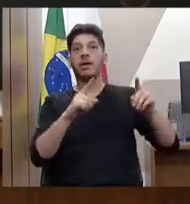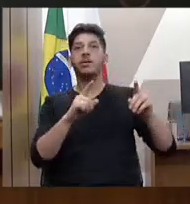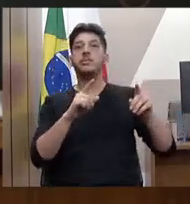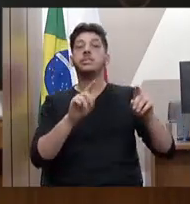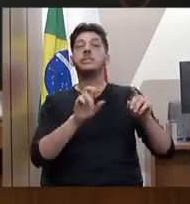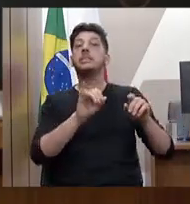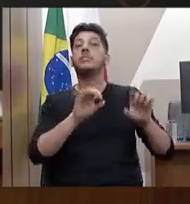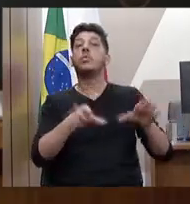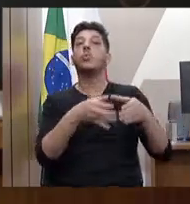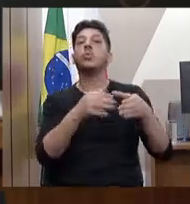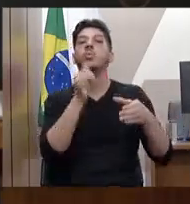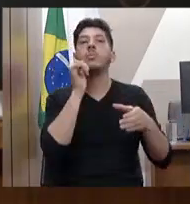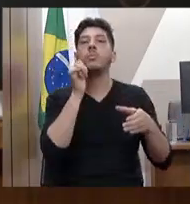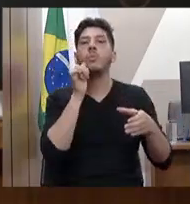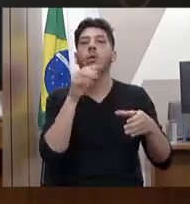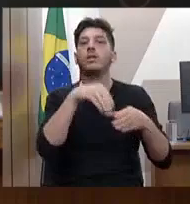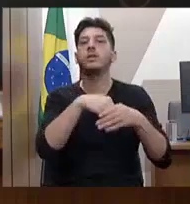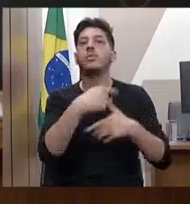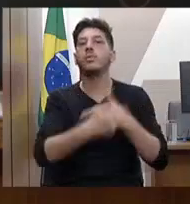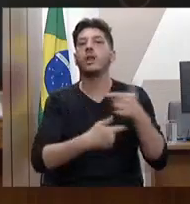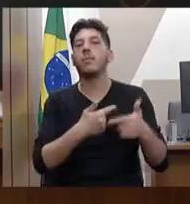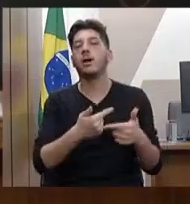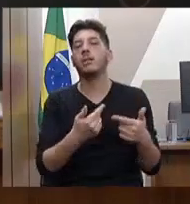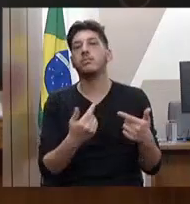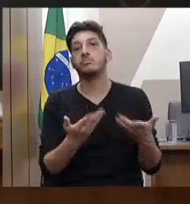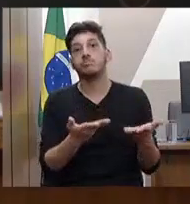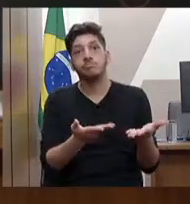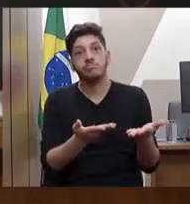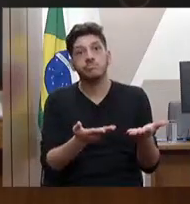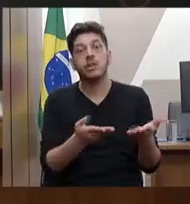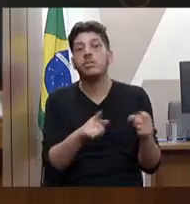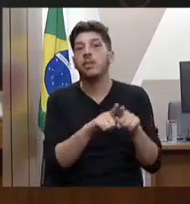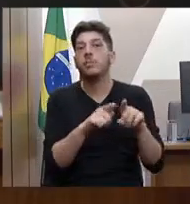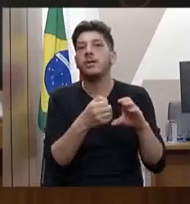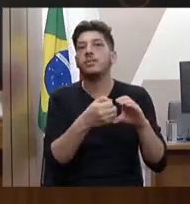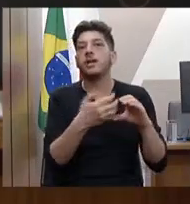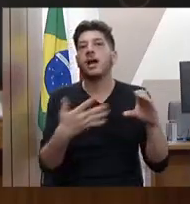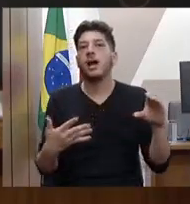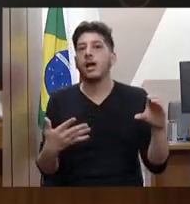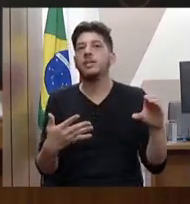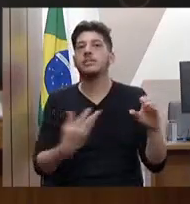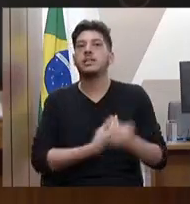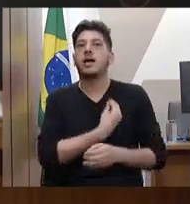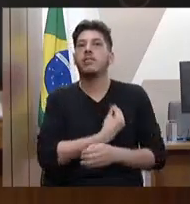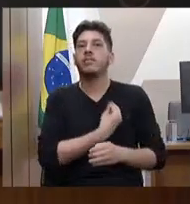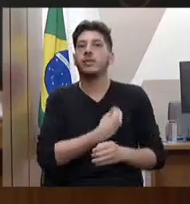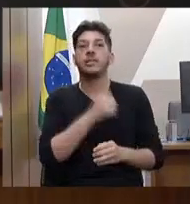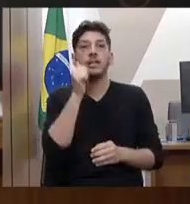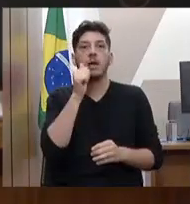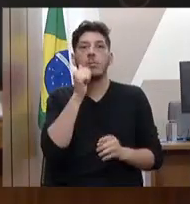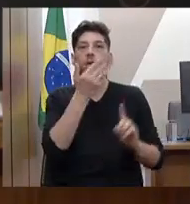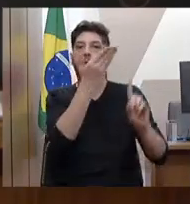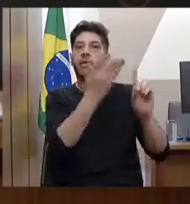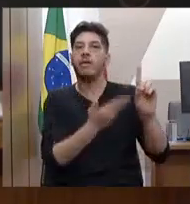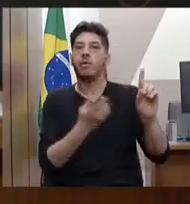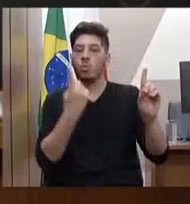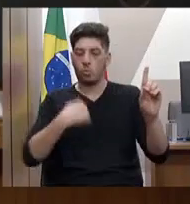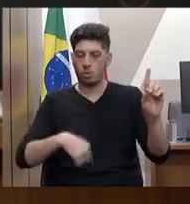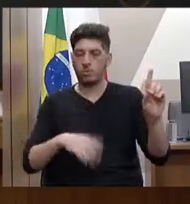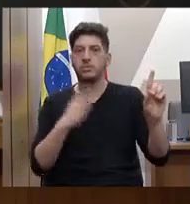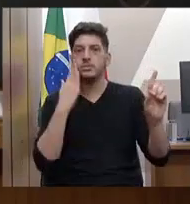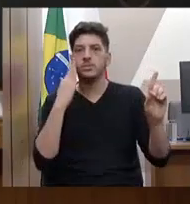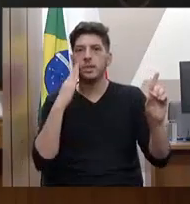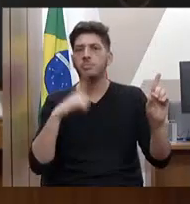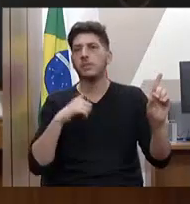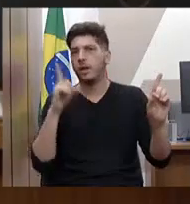ambiente de trabalho né da questão das peculiaridades da própria vida feminina que a gente sabe da dificuldade acesso